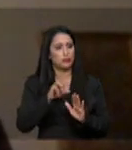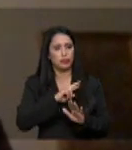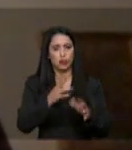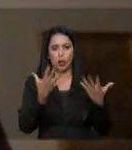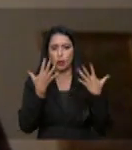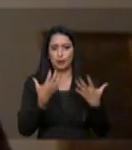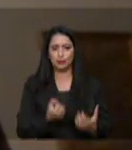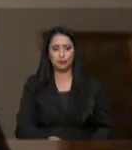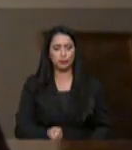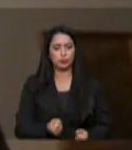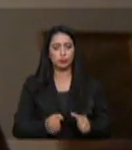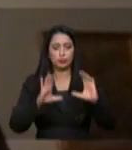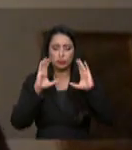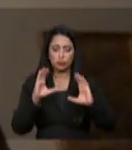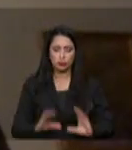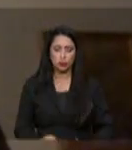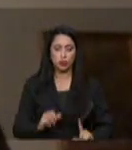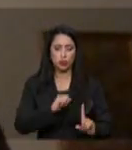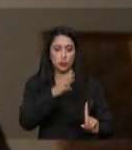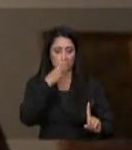do acusado